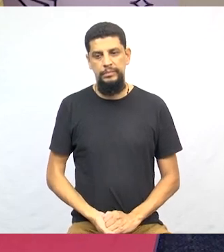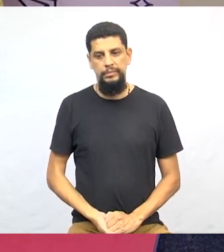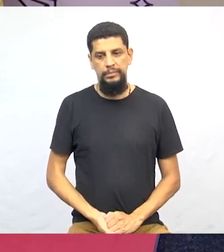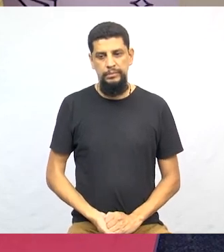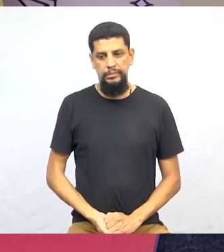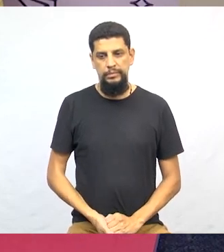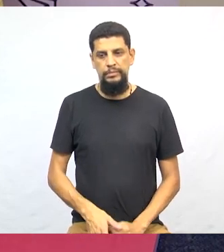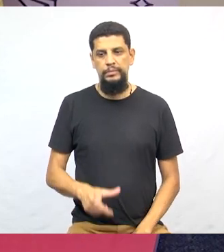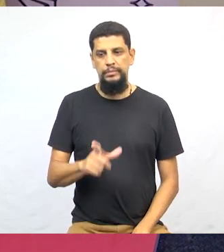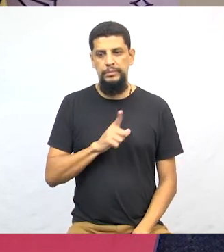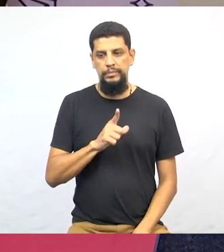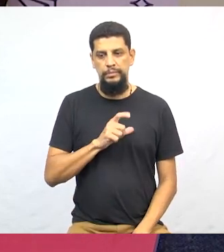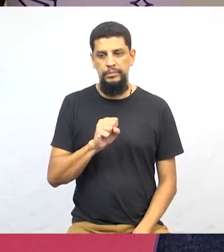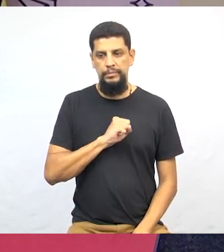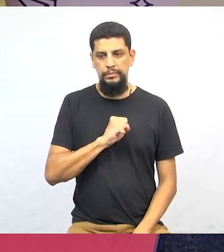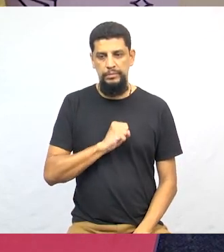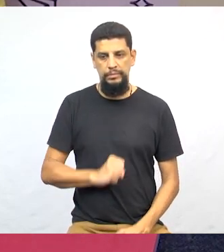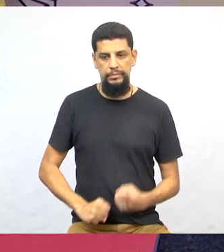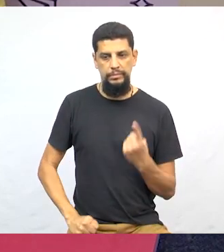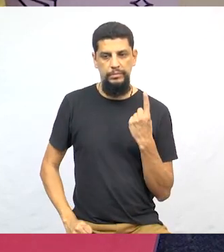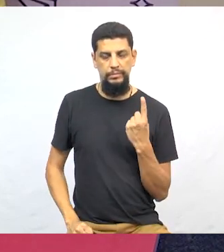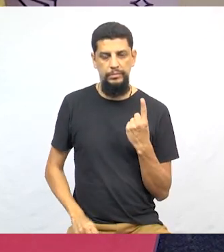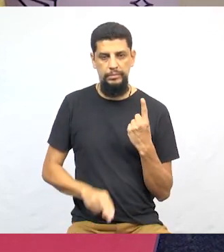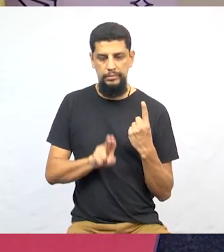Nós temos aqui o número 1.